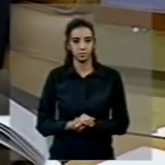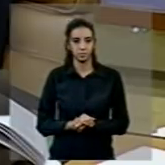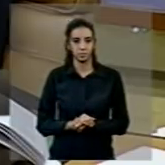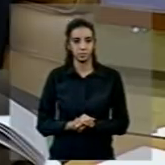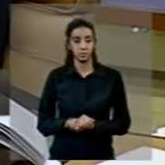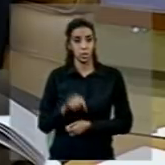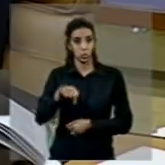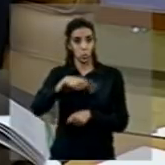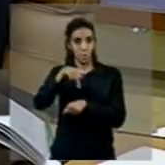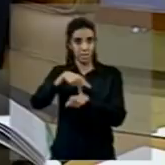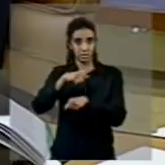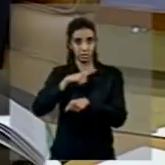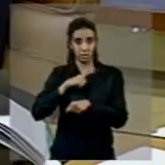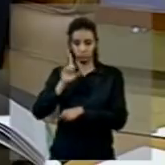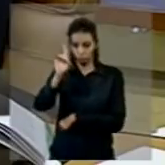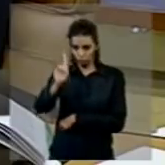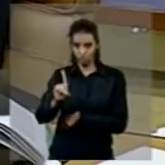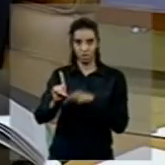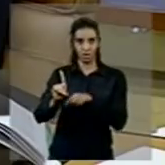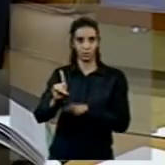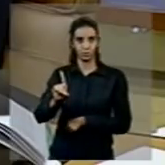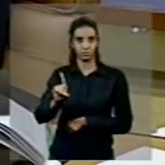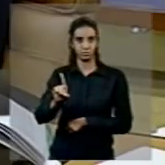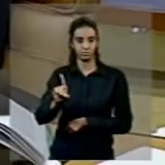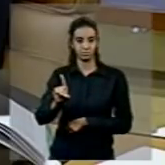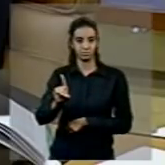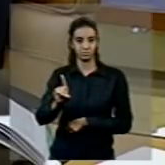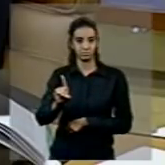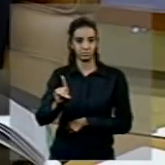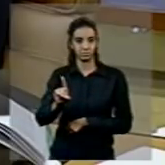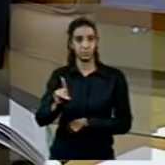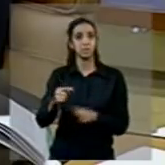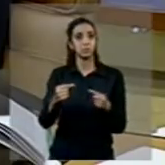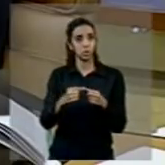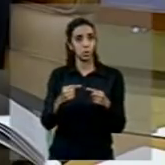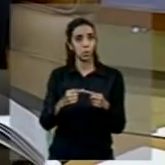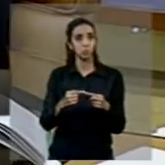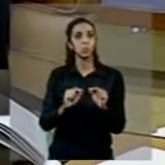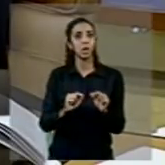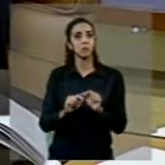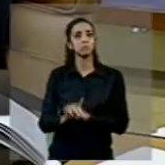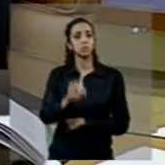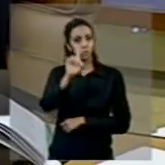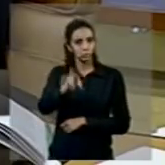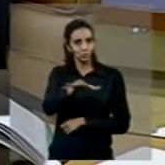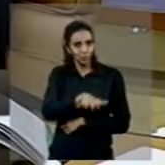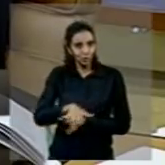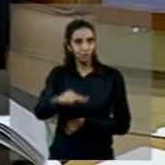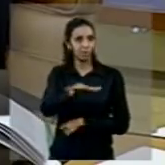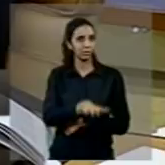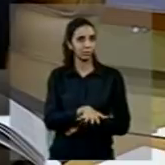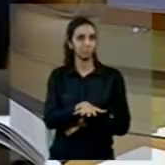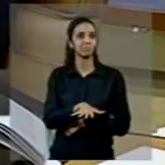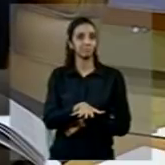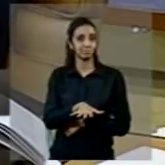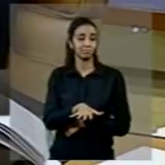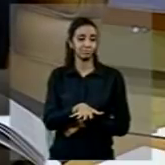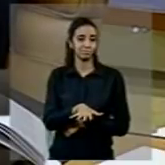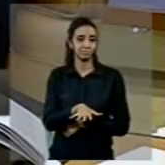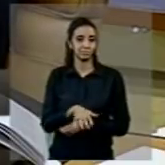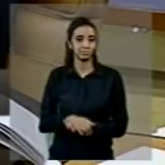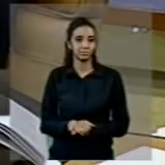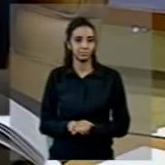de Direito, racional como é a nossa, se faz nos termos do direito. E o direito sustenta exatamente isso que